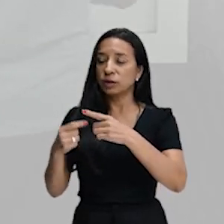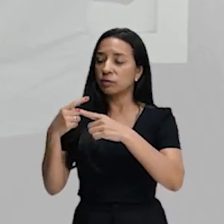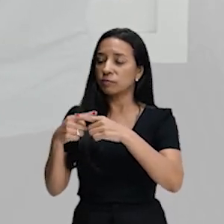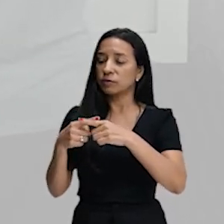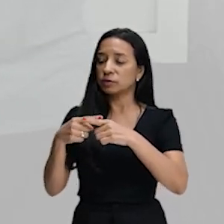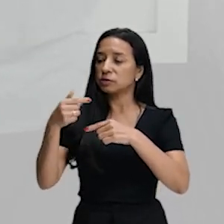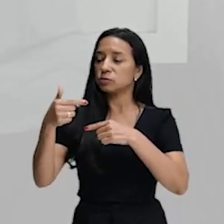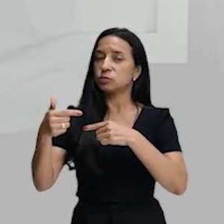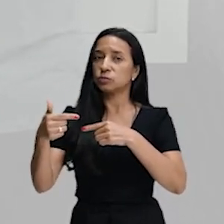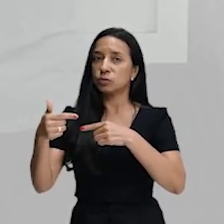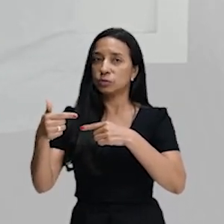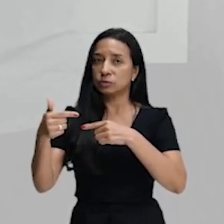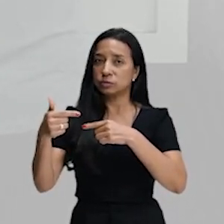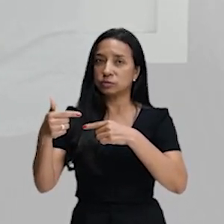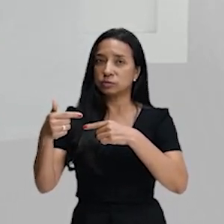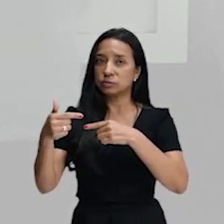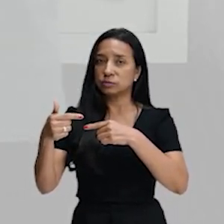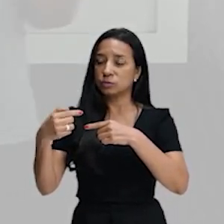E o I2 é